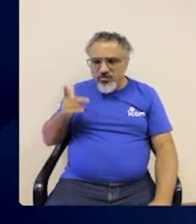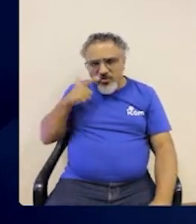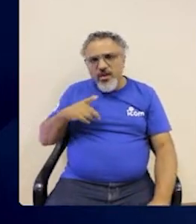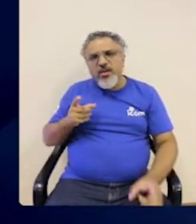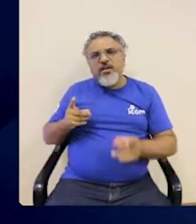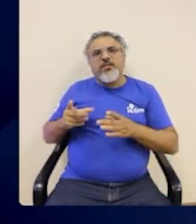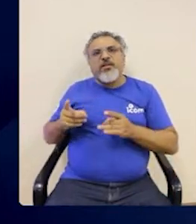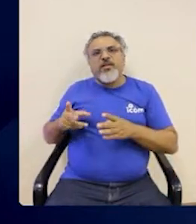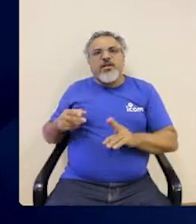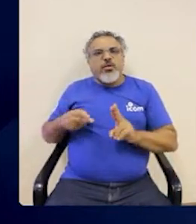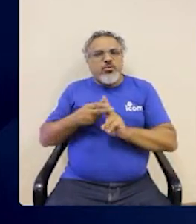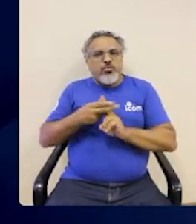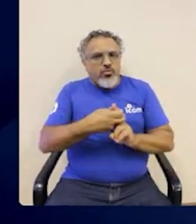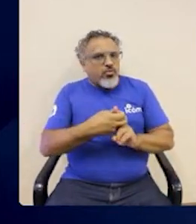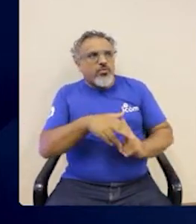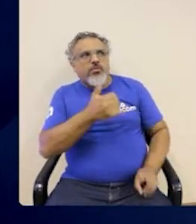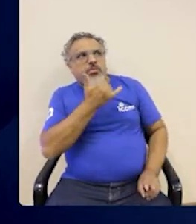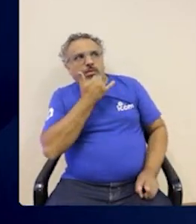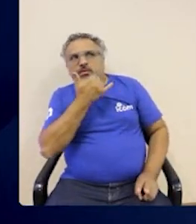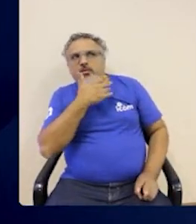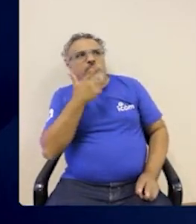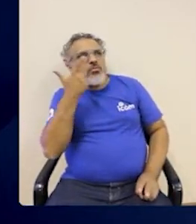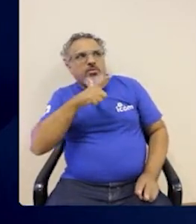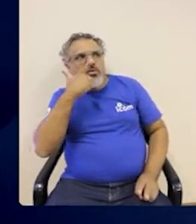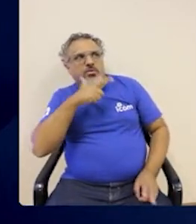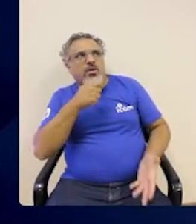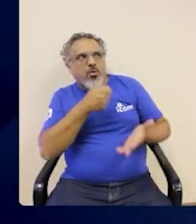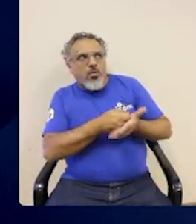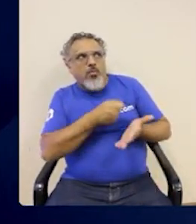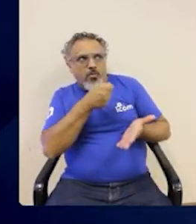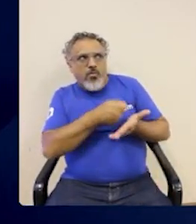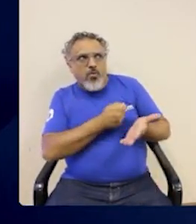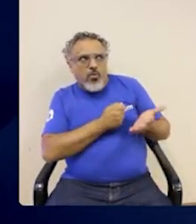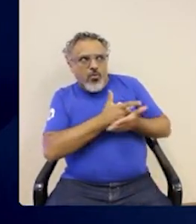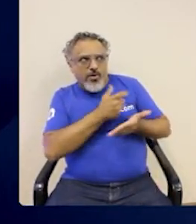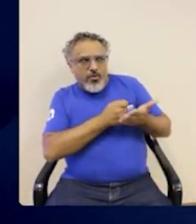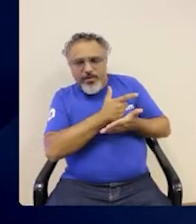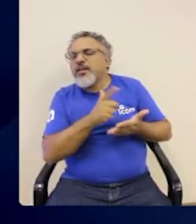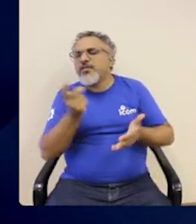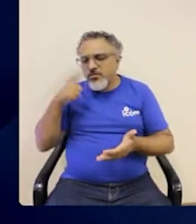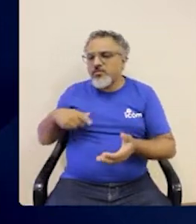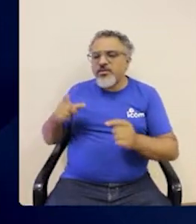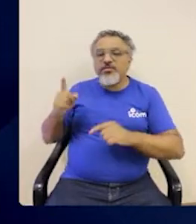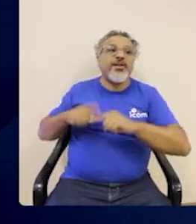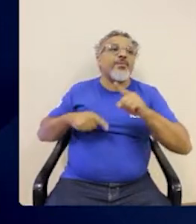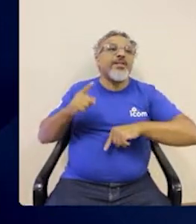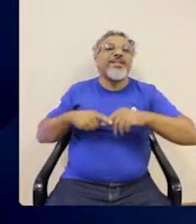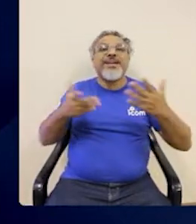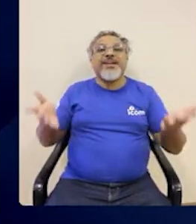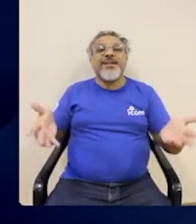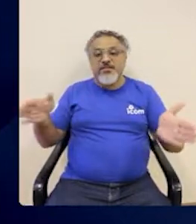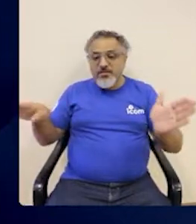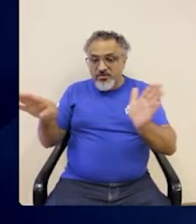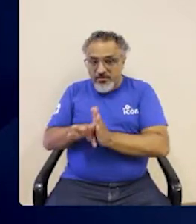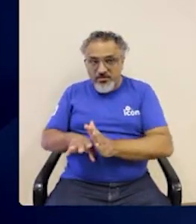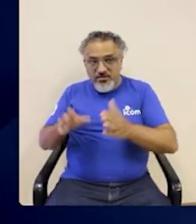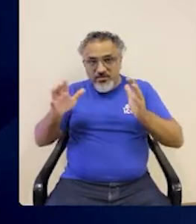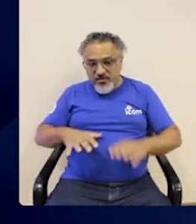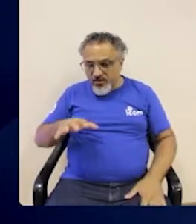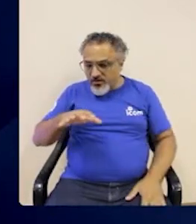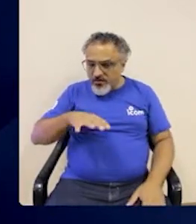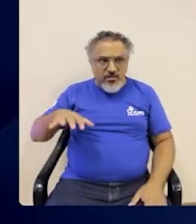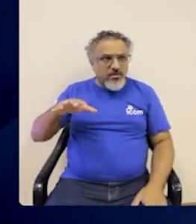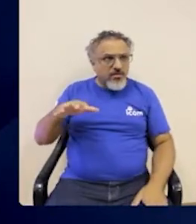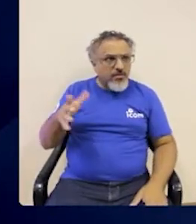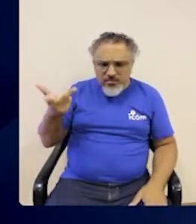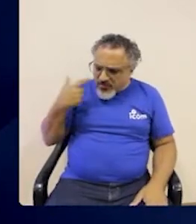O SUS não é isento de disputas, né? E muitas vezes, às vezes, chega alguns materiais, por exemplo, para a gente, dentro da unidade, que a gente